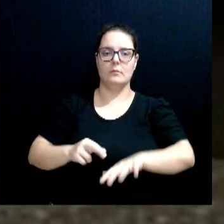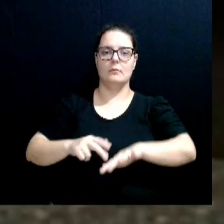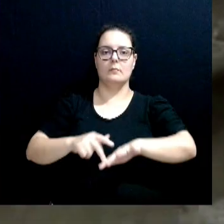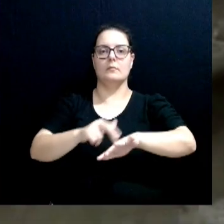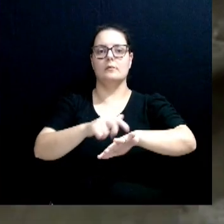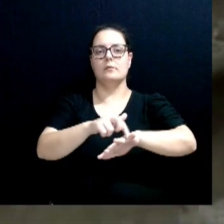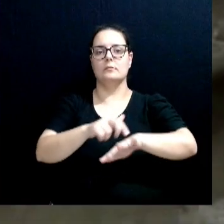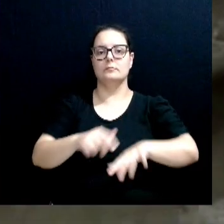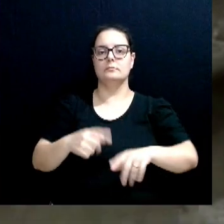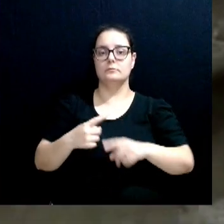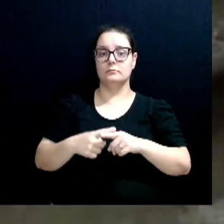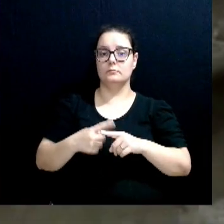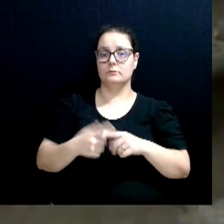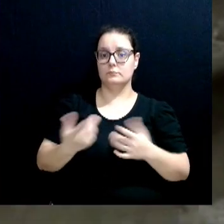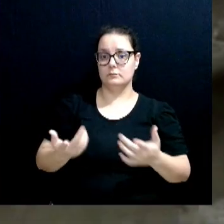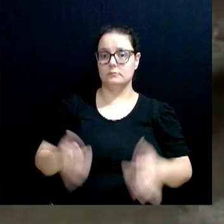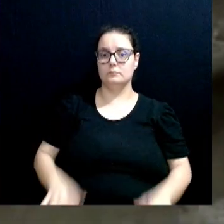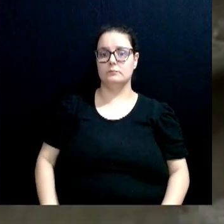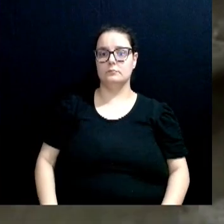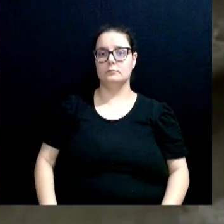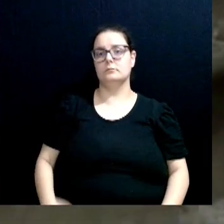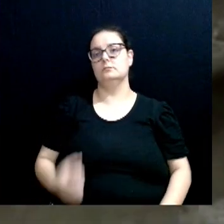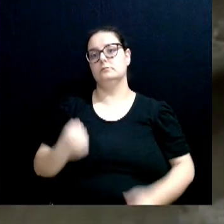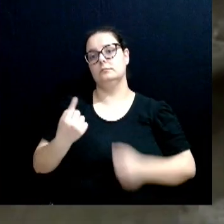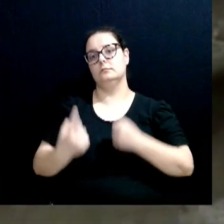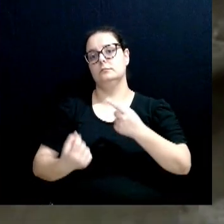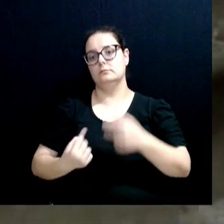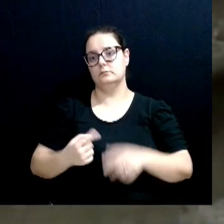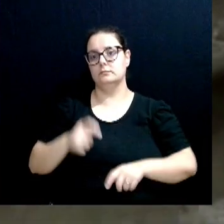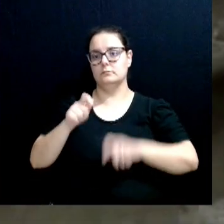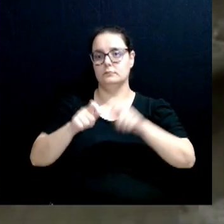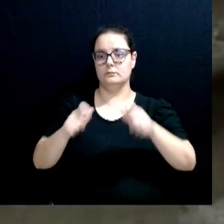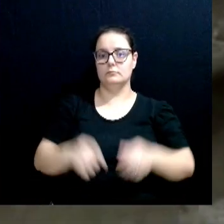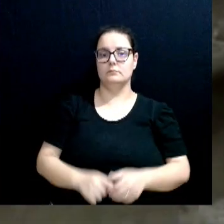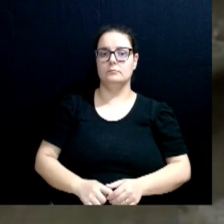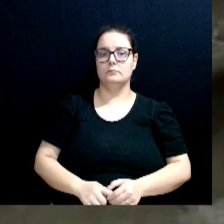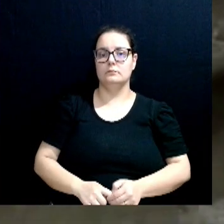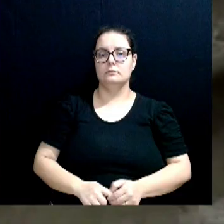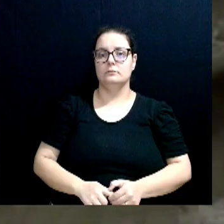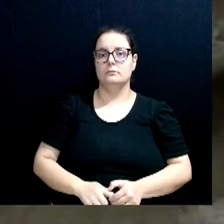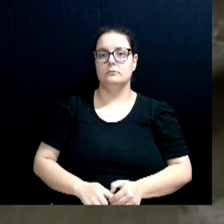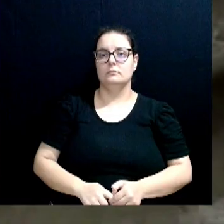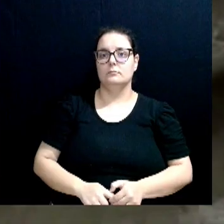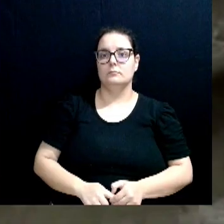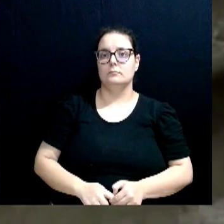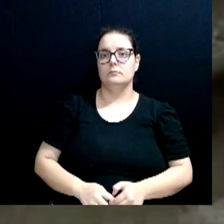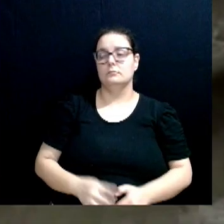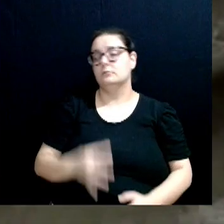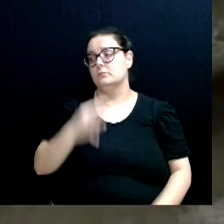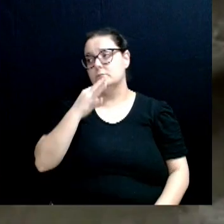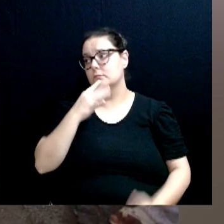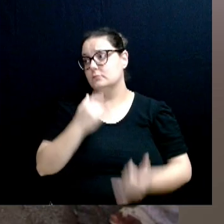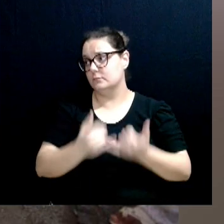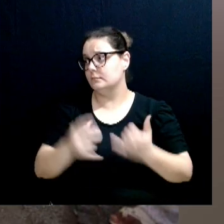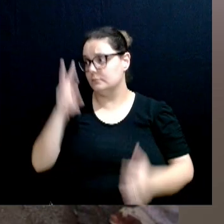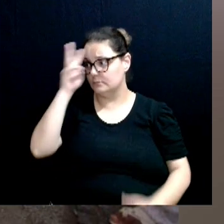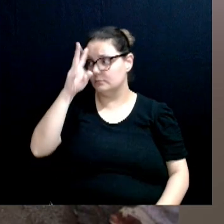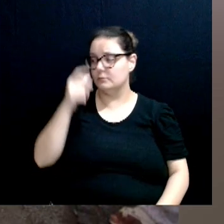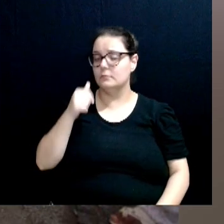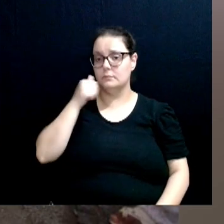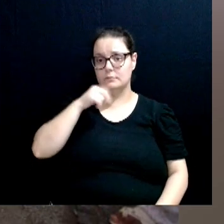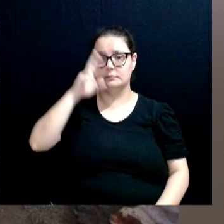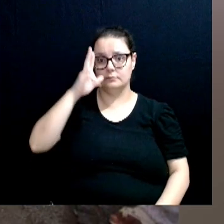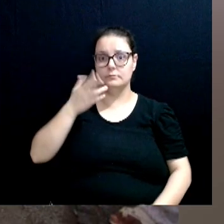Porque algumas pessoas talvez não conheçam parte dessa história, né? Eu gostaria que a senhora contasse um